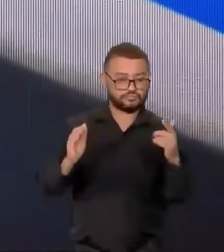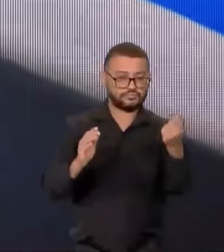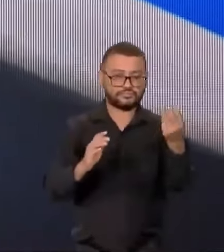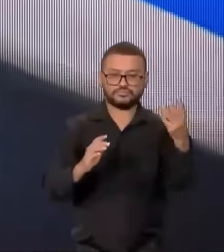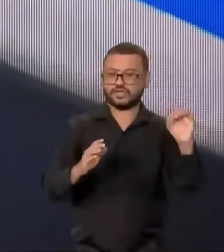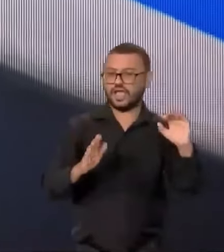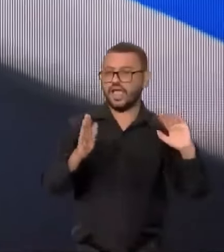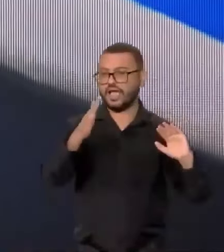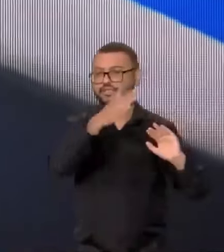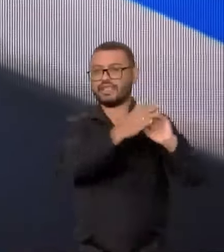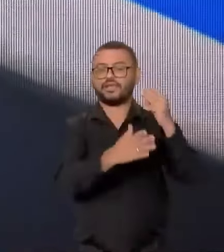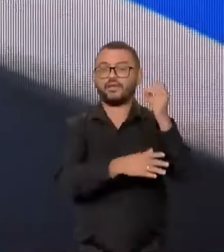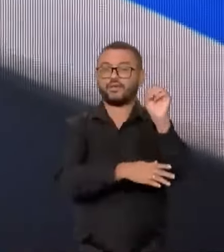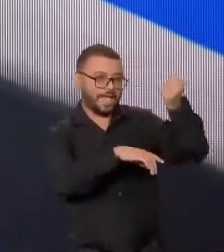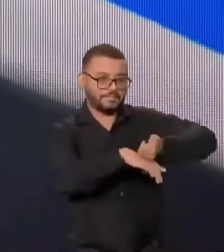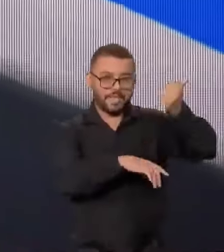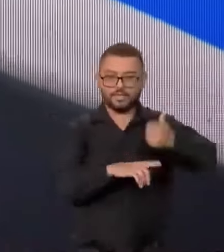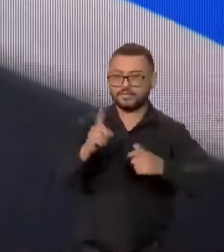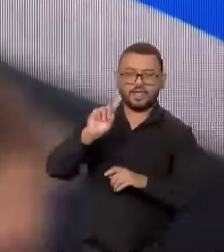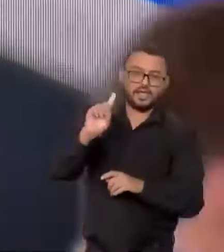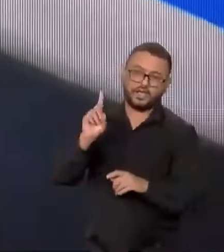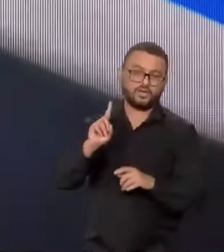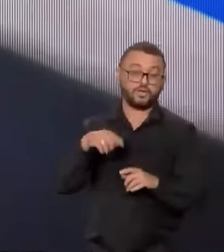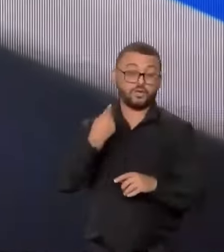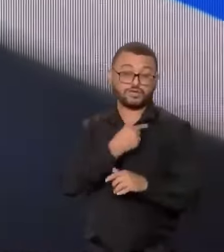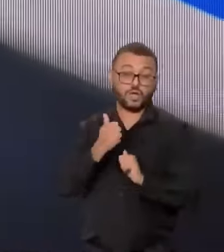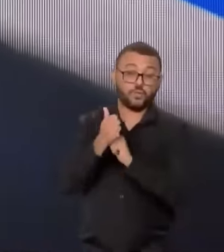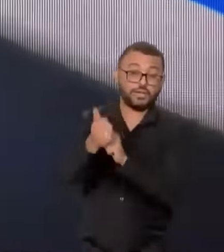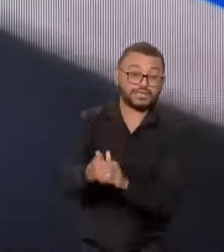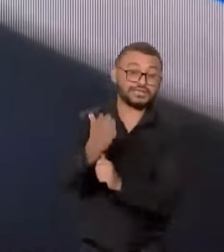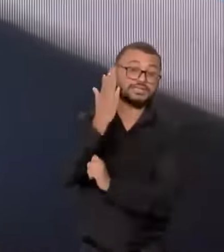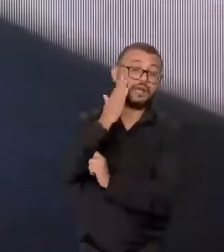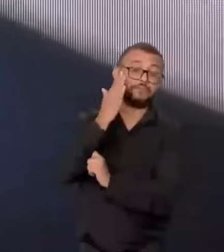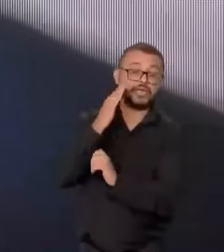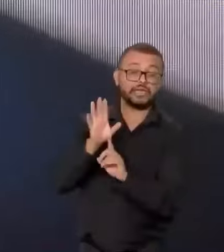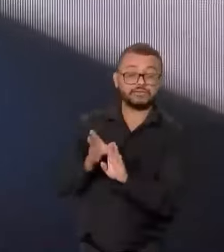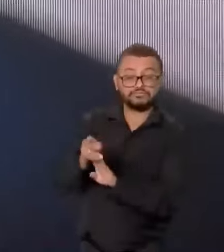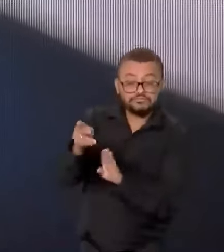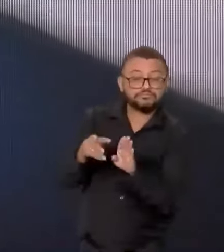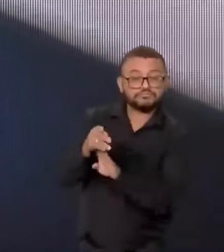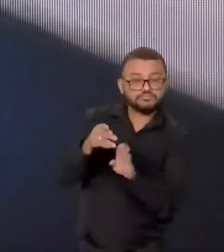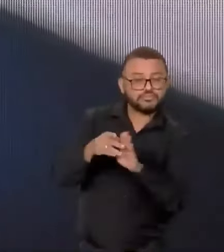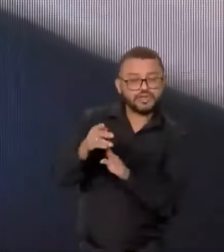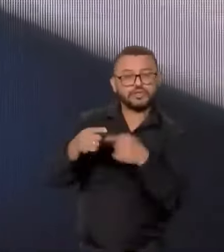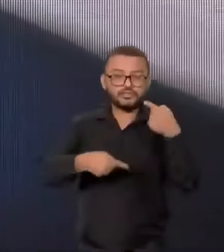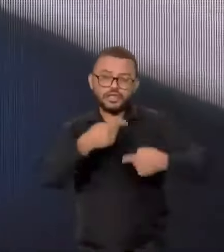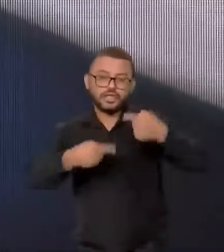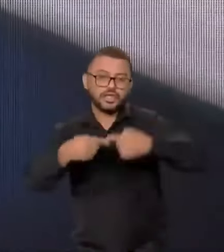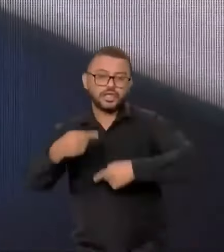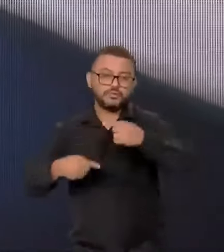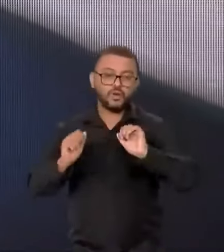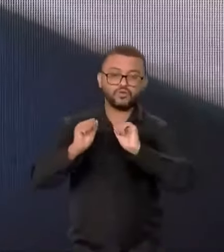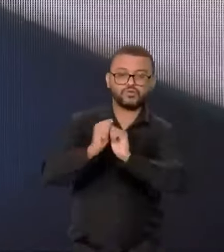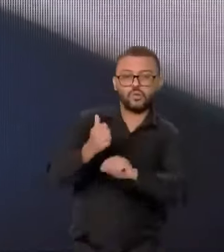a gente chegue pelo menos a 80%. A gente vai acompanhar, para a gente orientando e discutindo junto como é